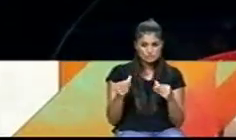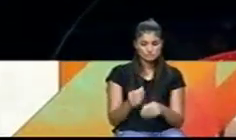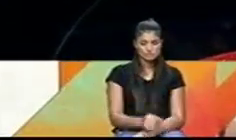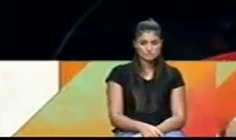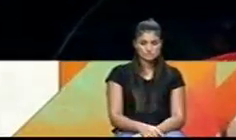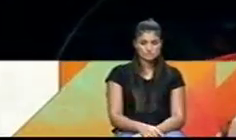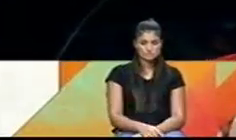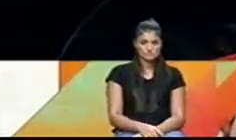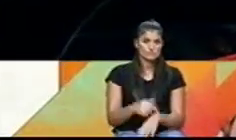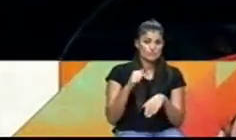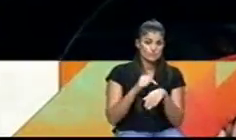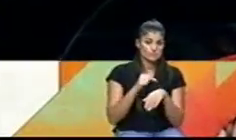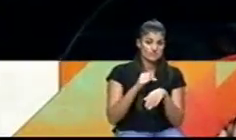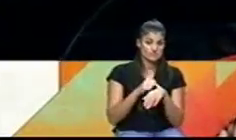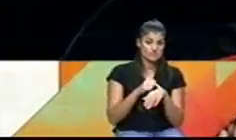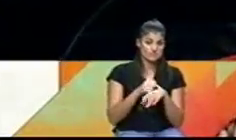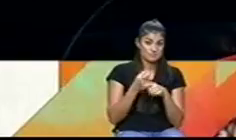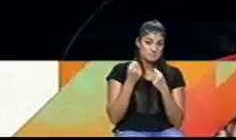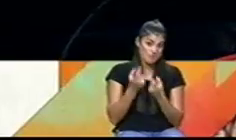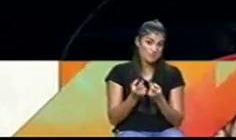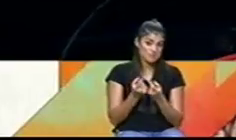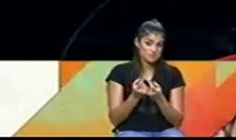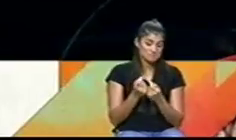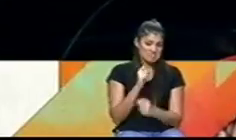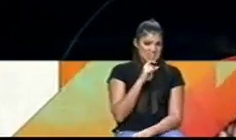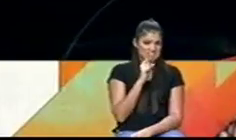O tempo não está do meu lado. Ainda temos algum.